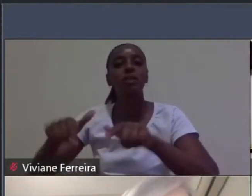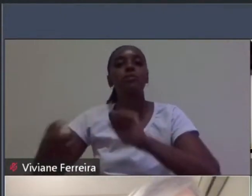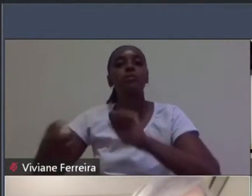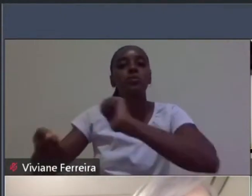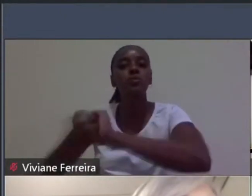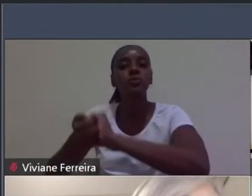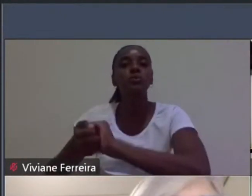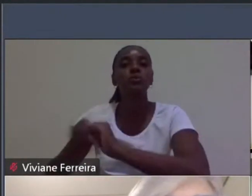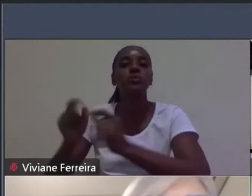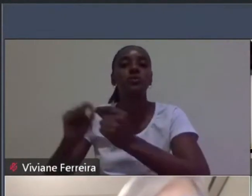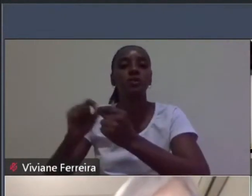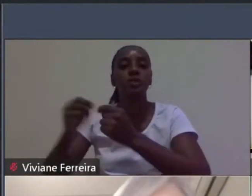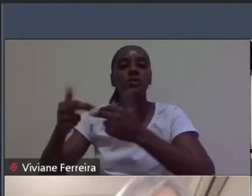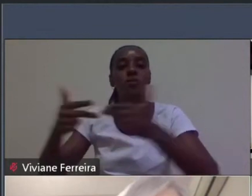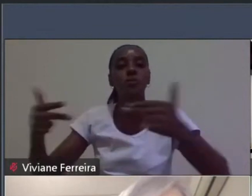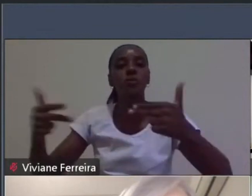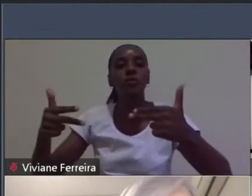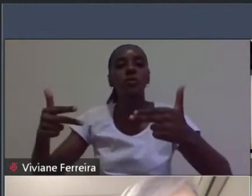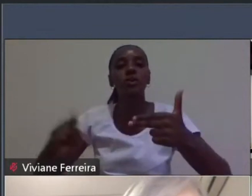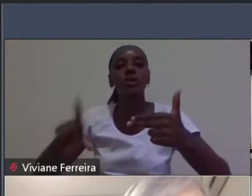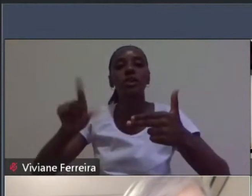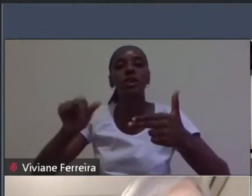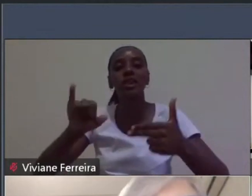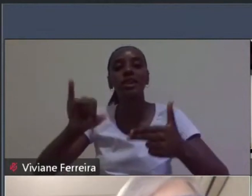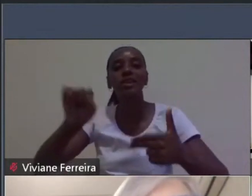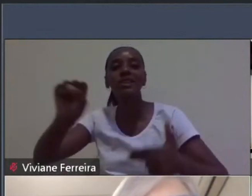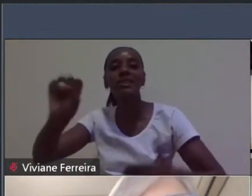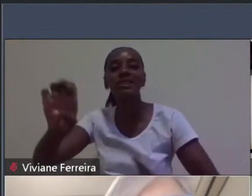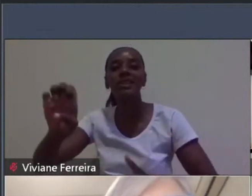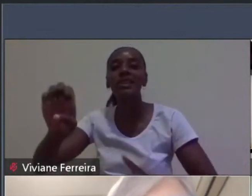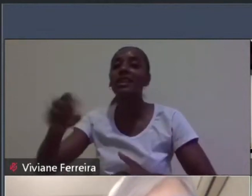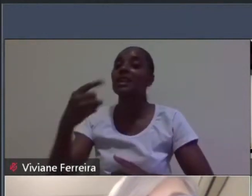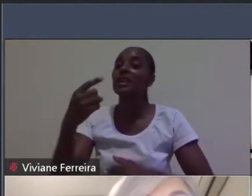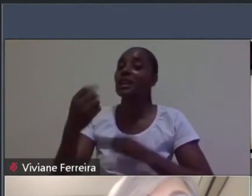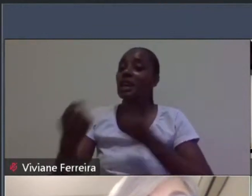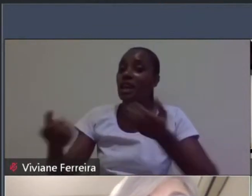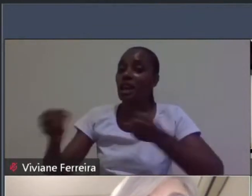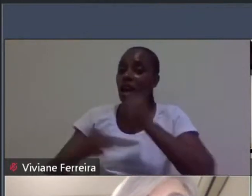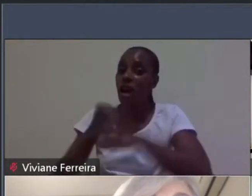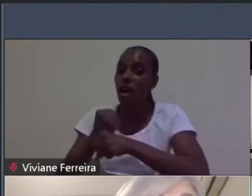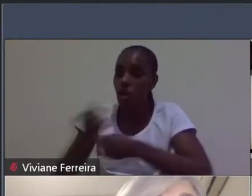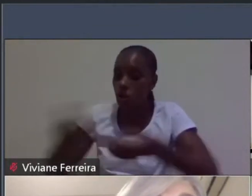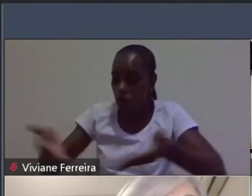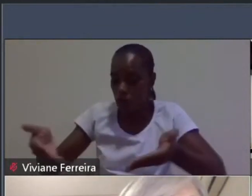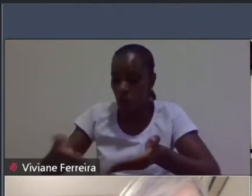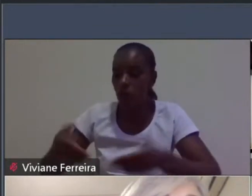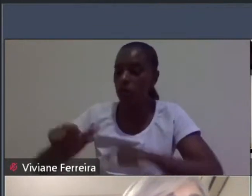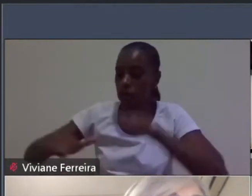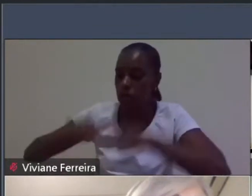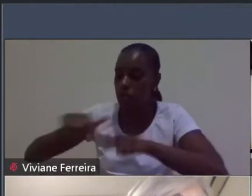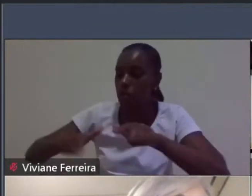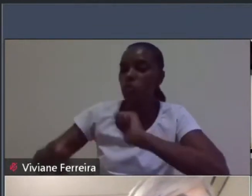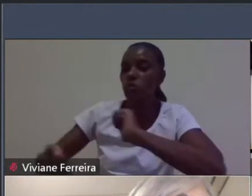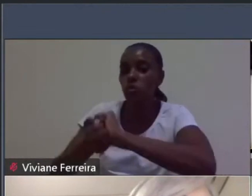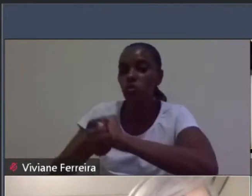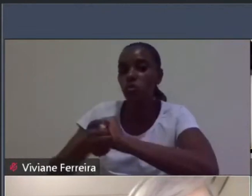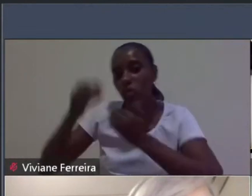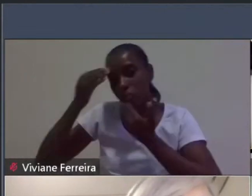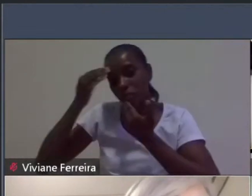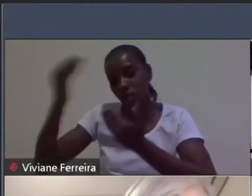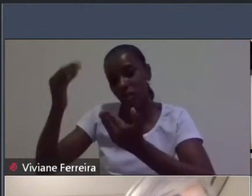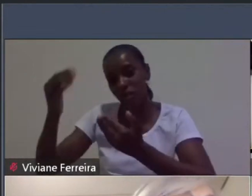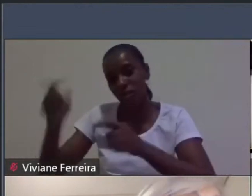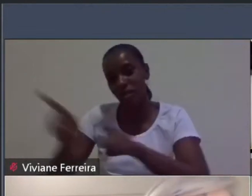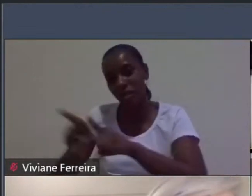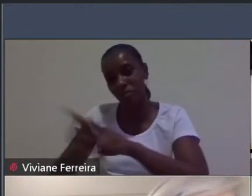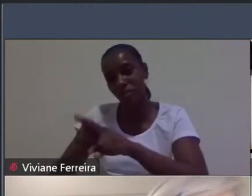e eu espero, Deise, que em 2021 a gente tenha muito trabalho, façamos muitas coisas juntas, e a minha gratidão é eterna por você, minha